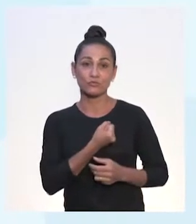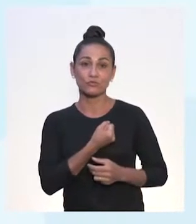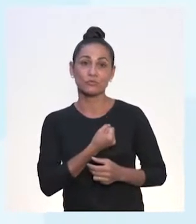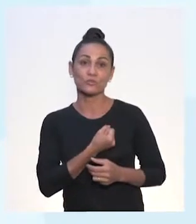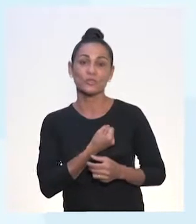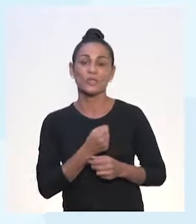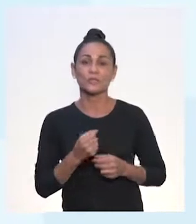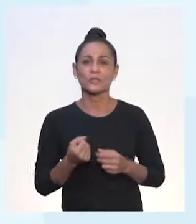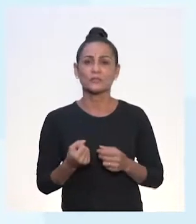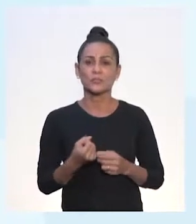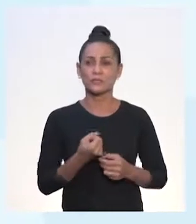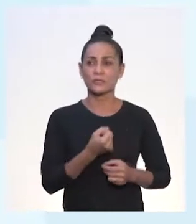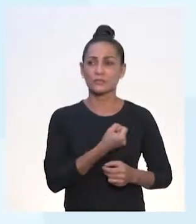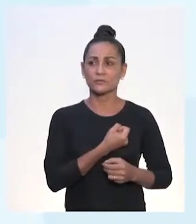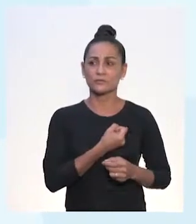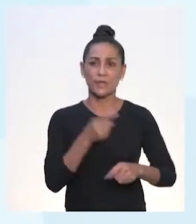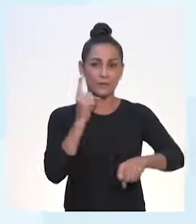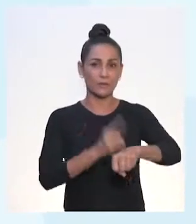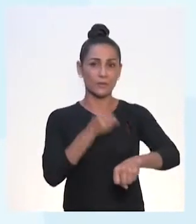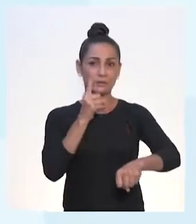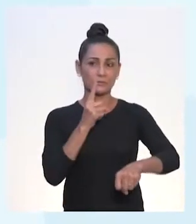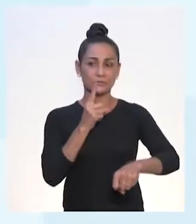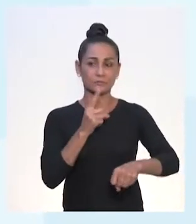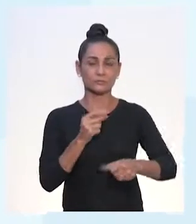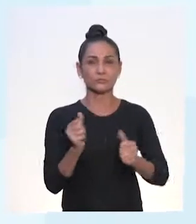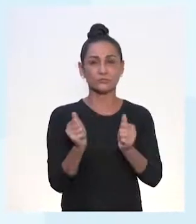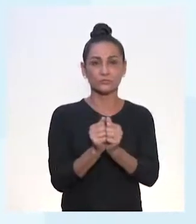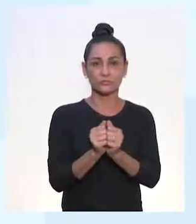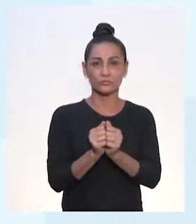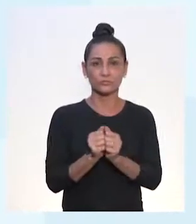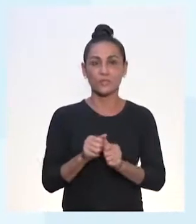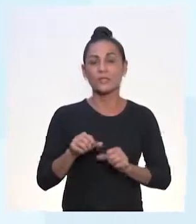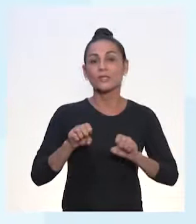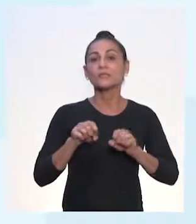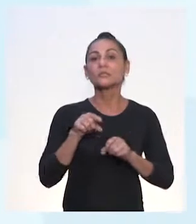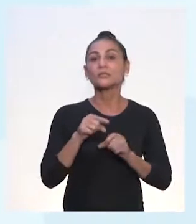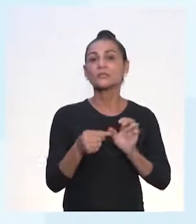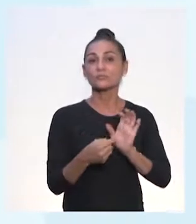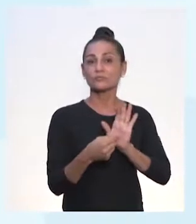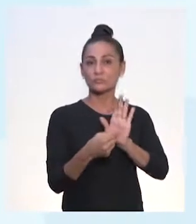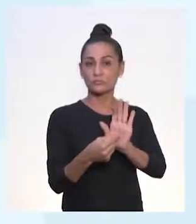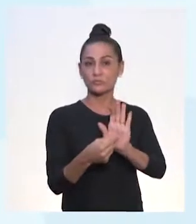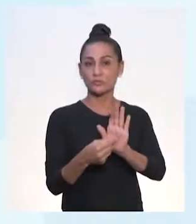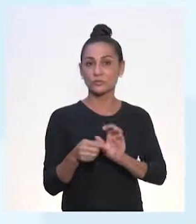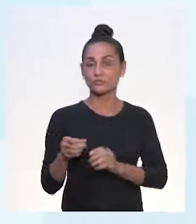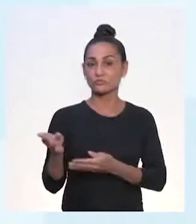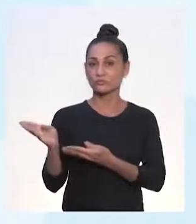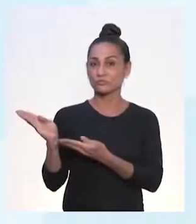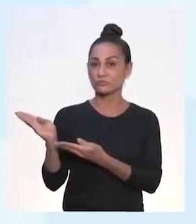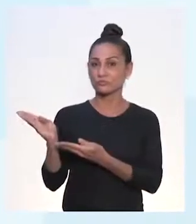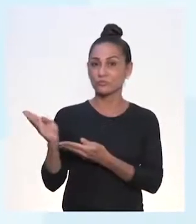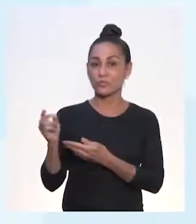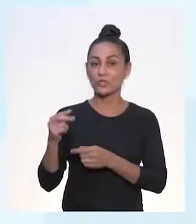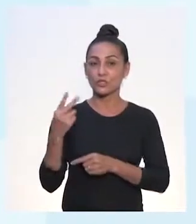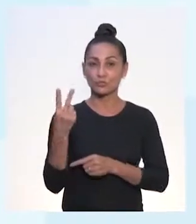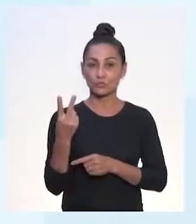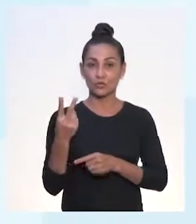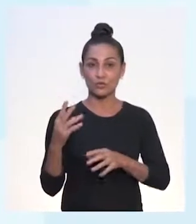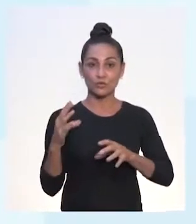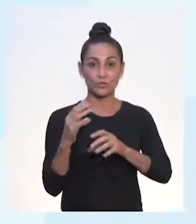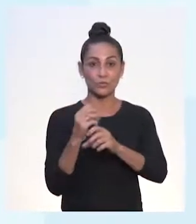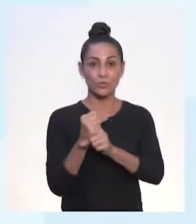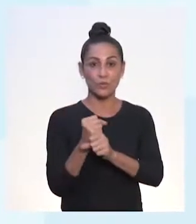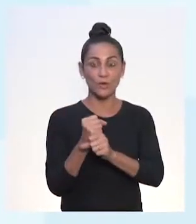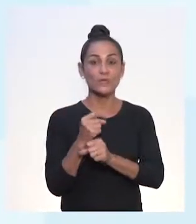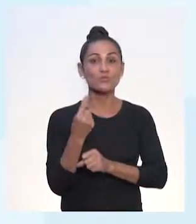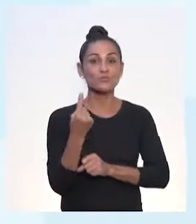simultaneamente. Nesse sistema aqui, ó, por exemplo, eu posso ter, por exemplo, aqui, ó, 2 mais 1 dá